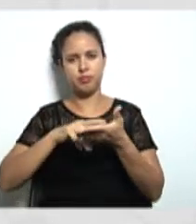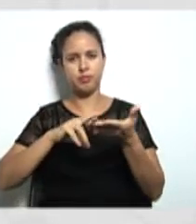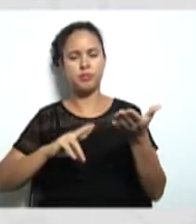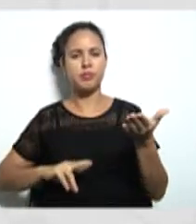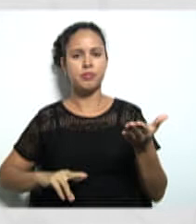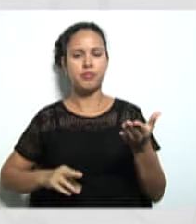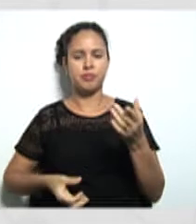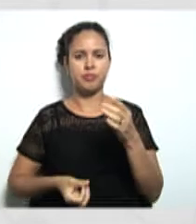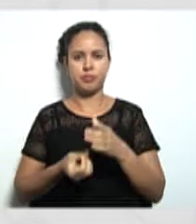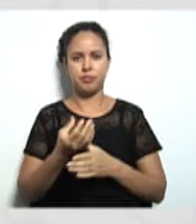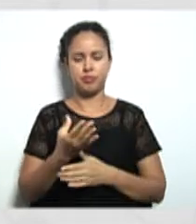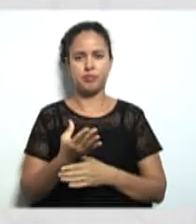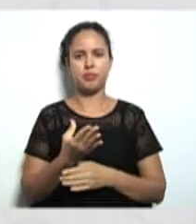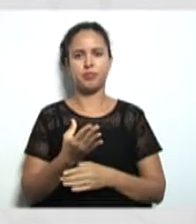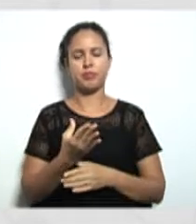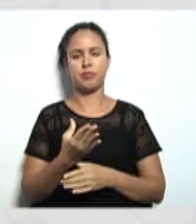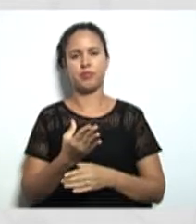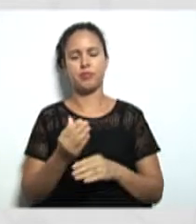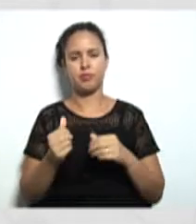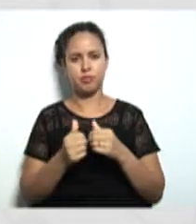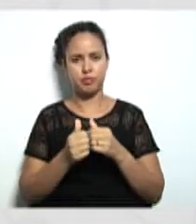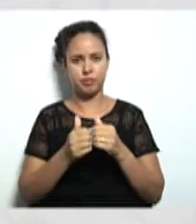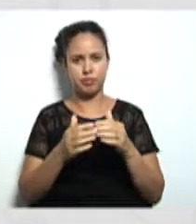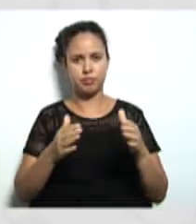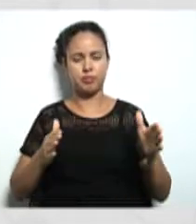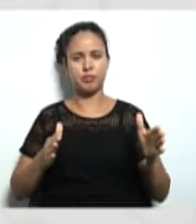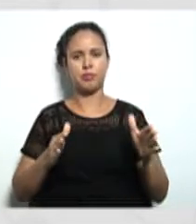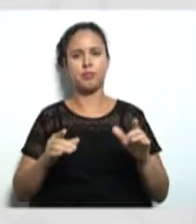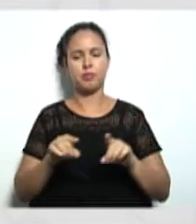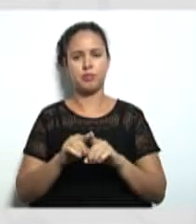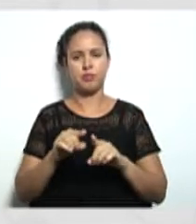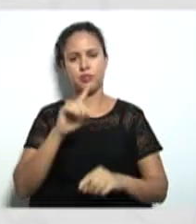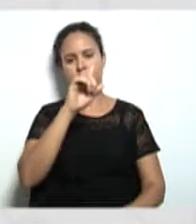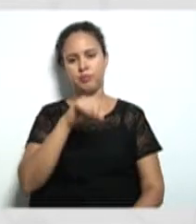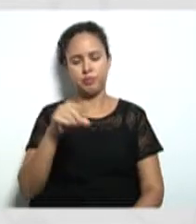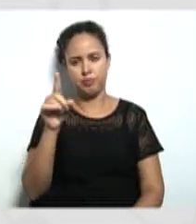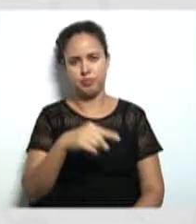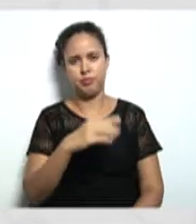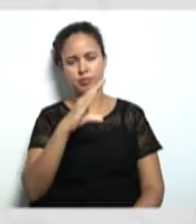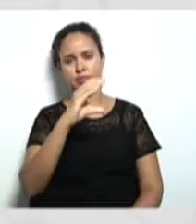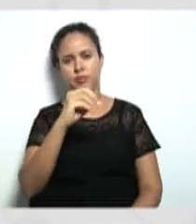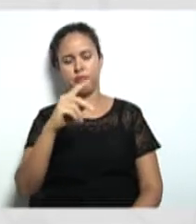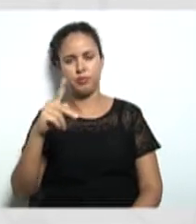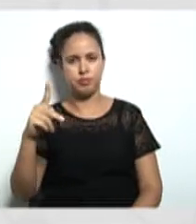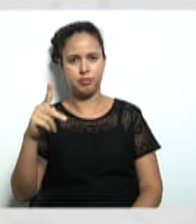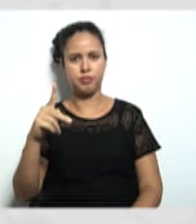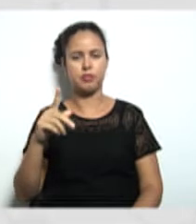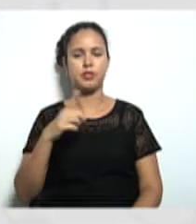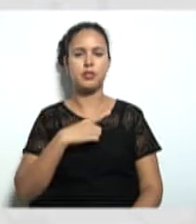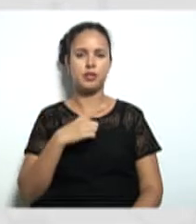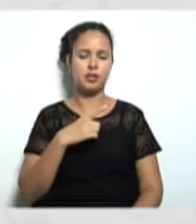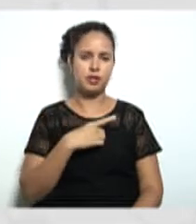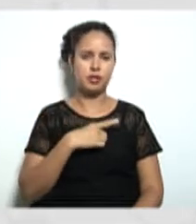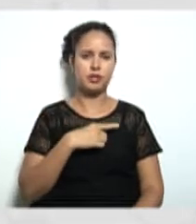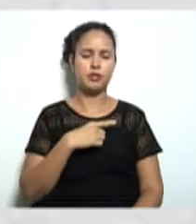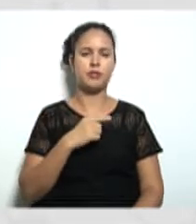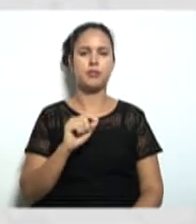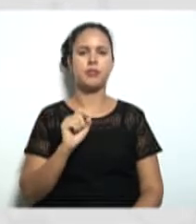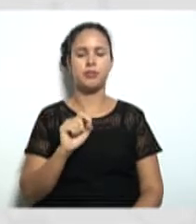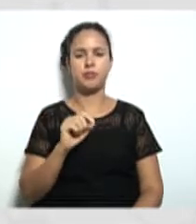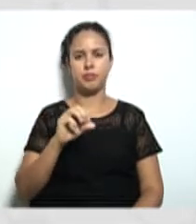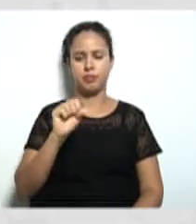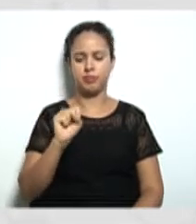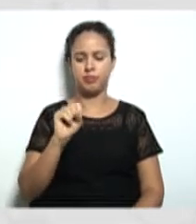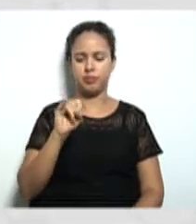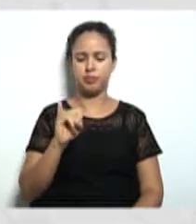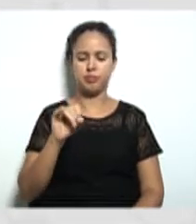a criação, o funcionamento e a destituição de uma cooperativa, né? Então, vocês têm essa previsão da simulação